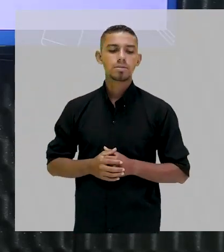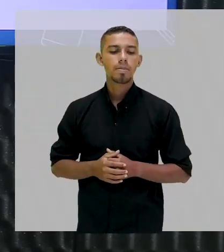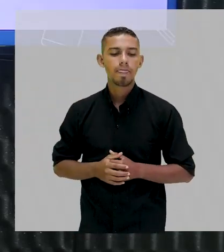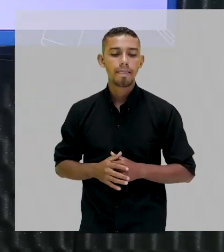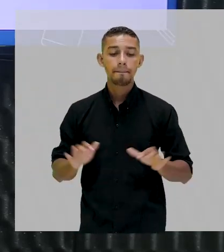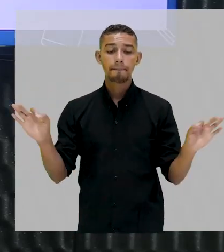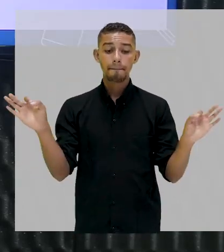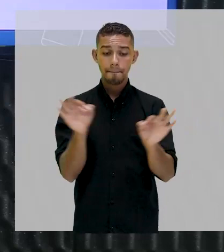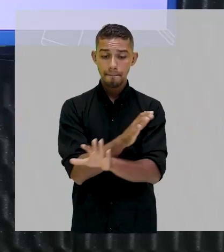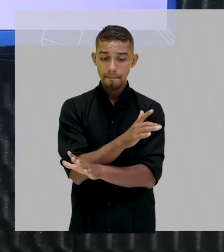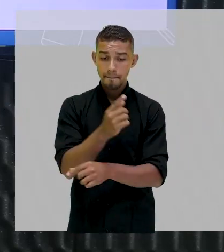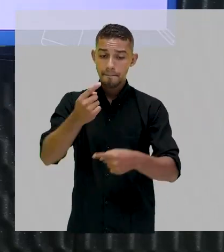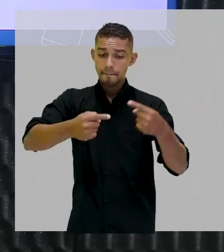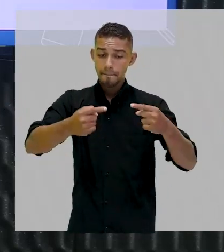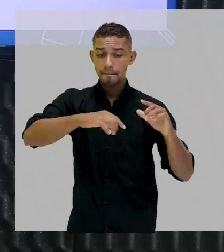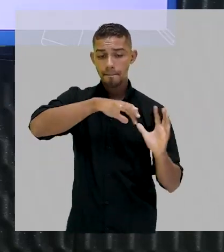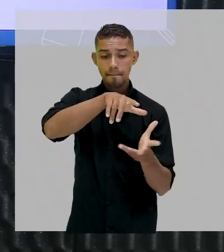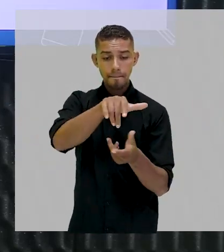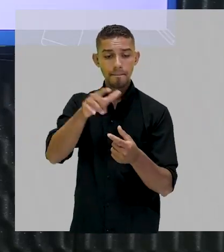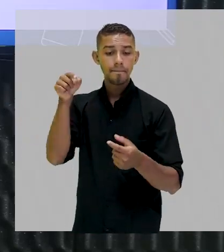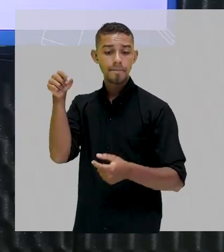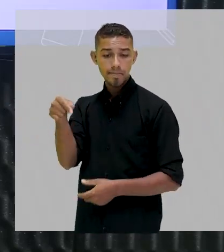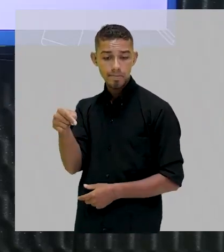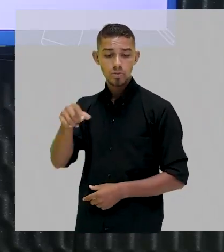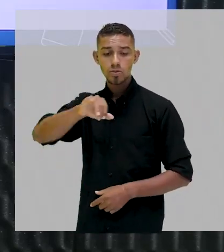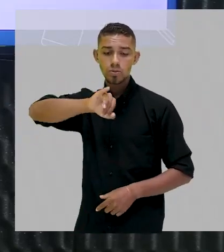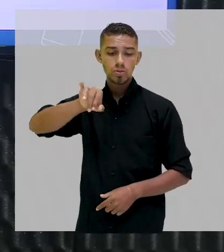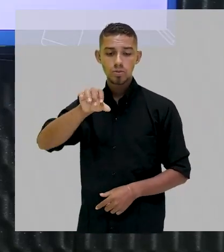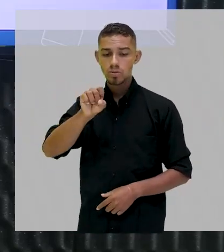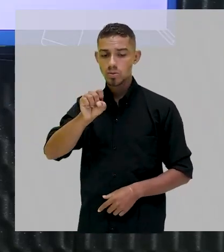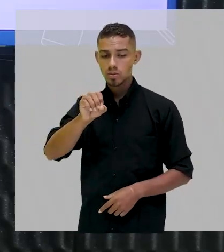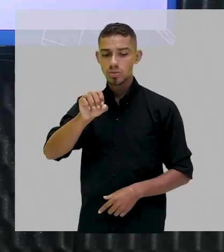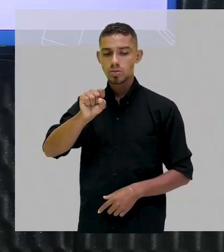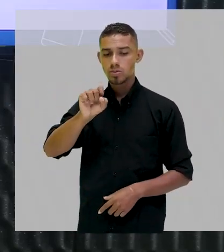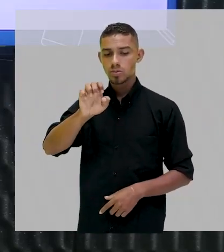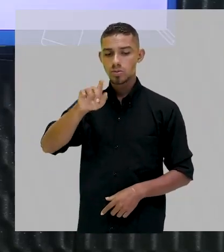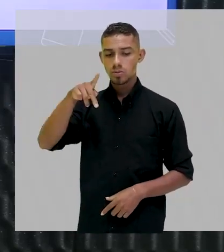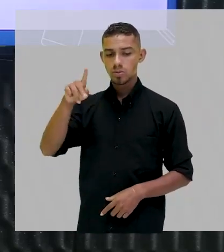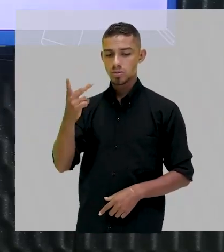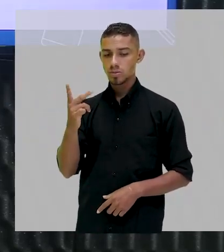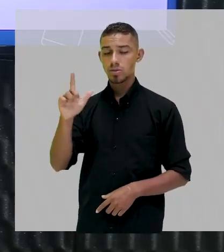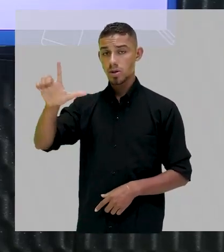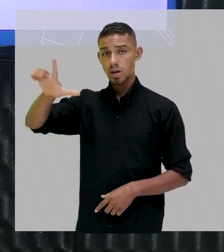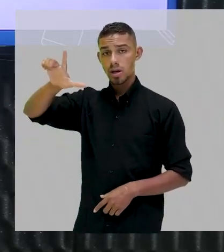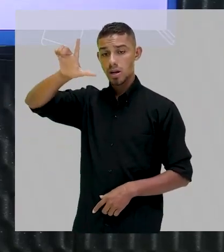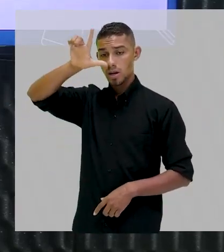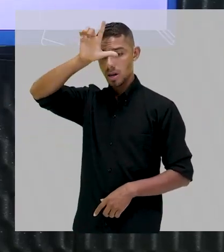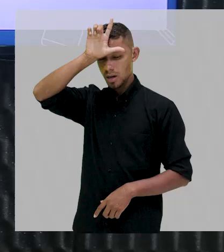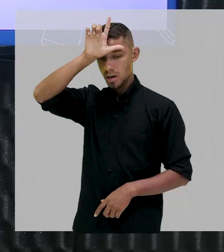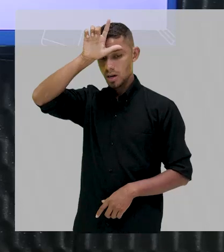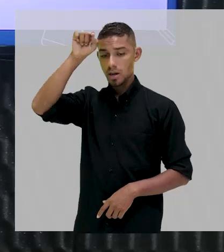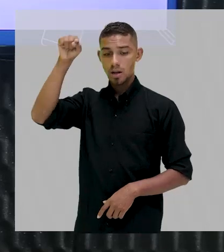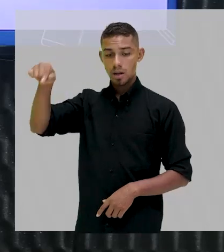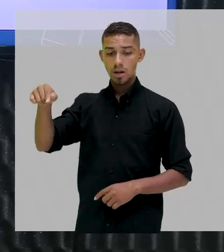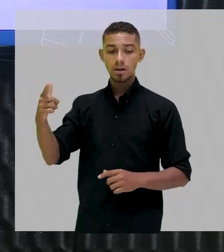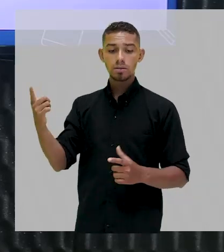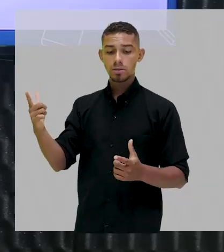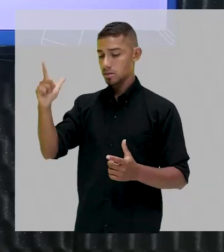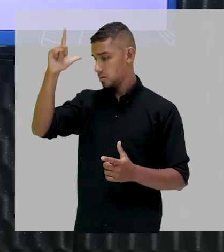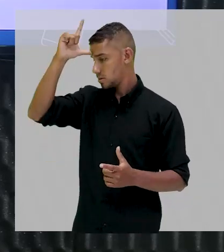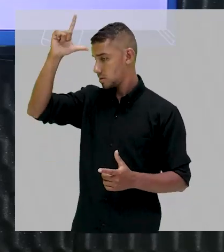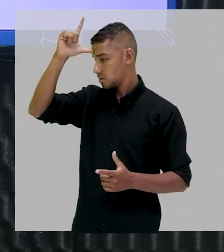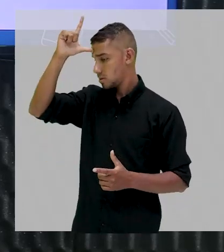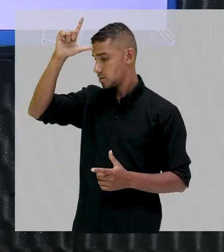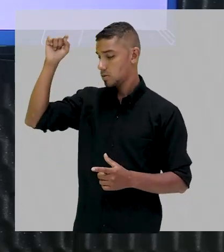da Guerra Mundial, Joseph retornou para Hamburgo, que é na Alemanha, ele é alemão, né? Onde refinou seus